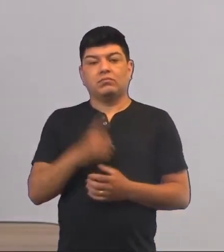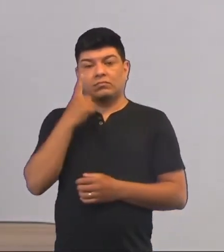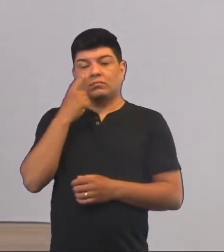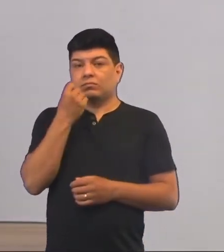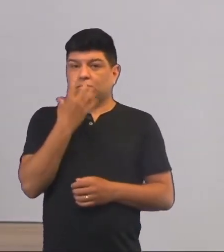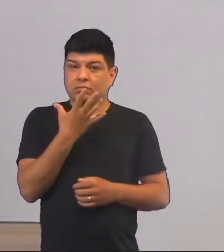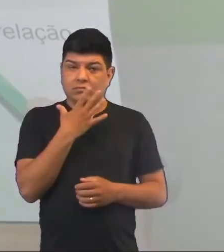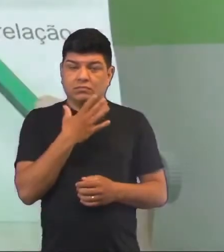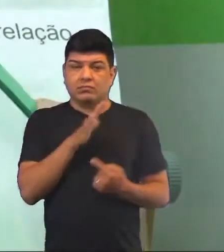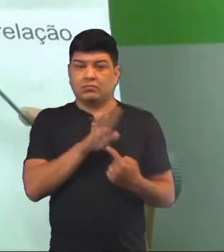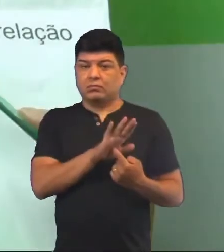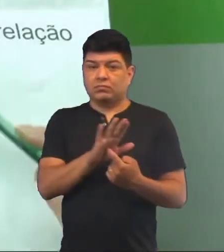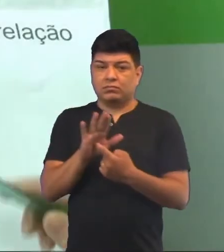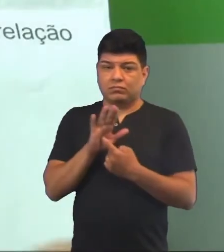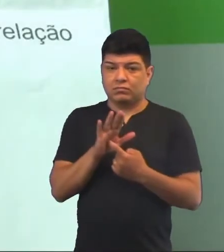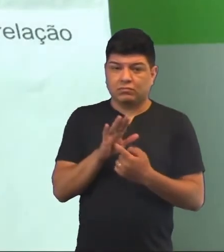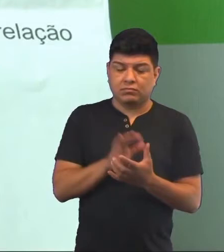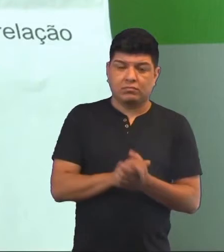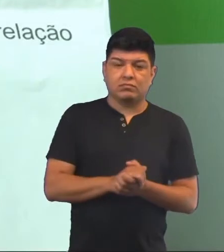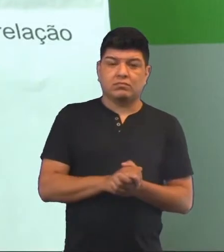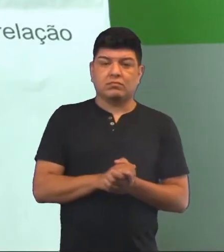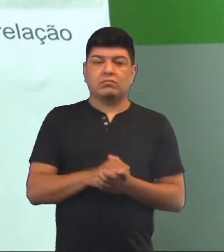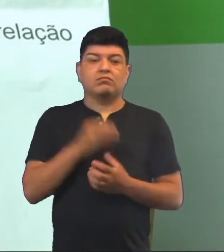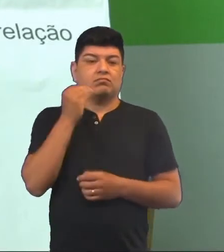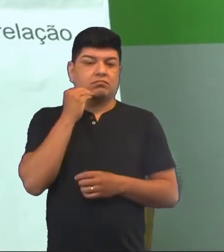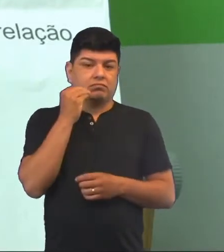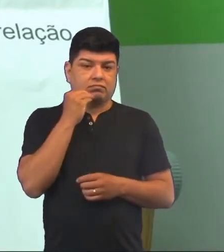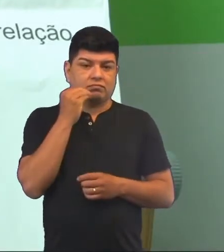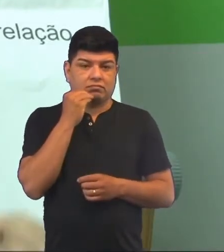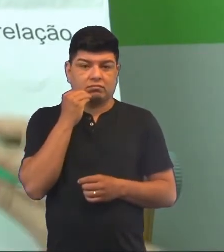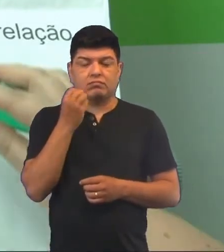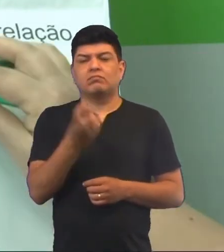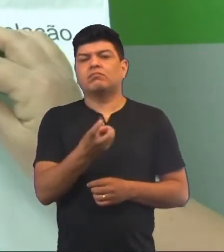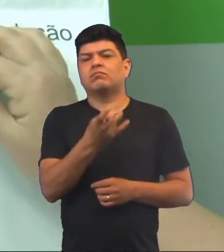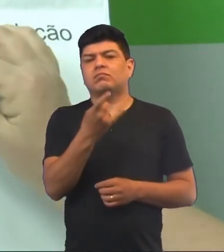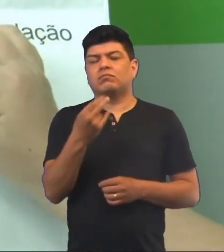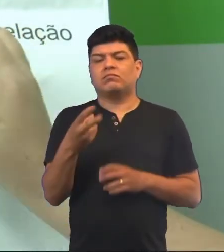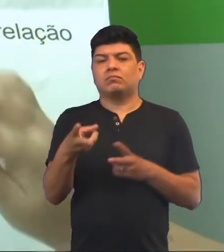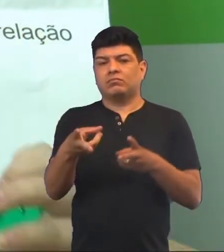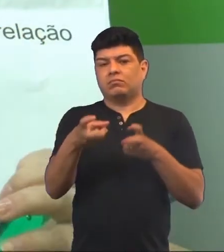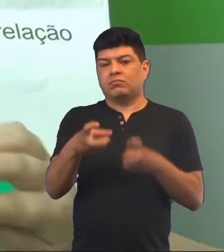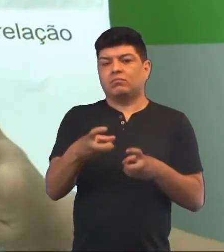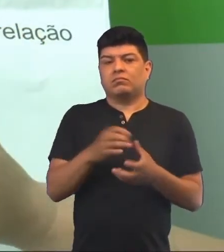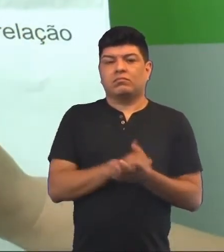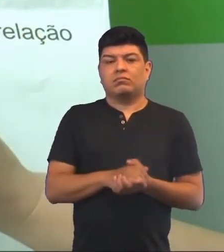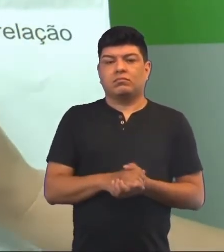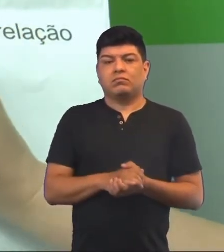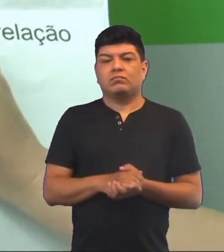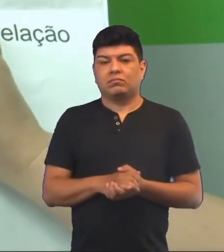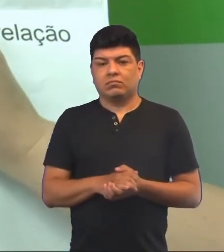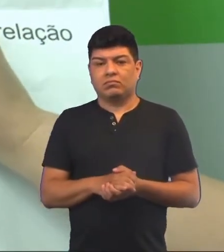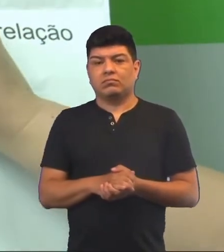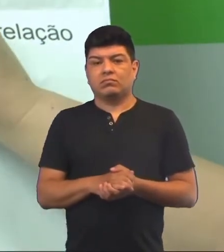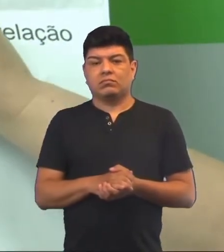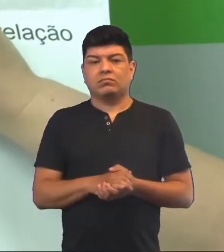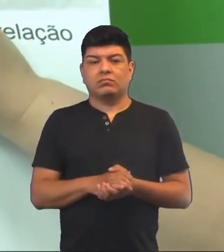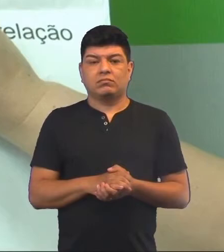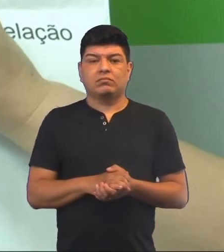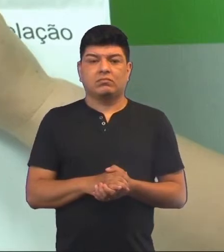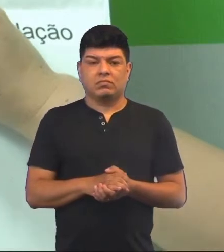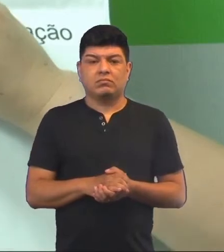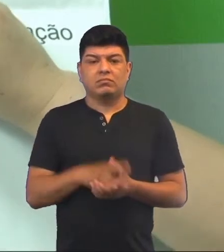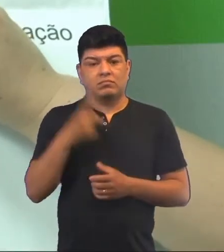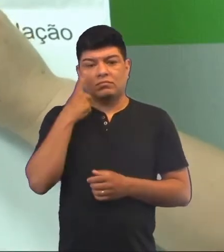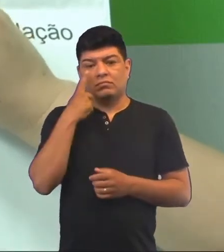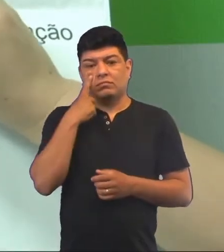Veja bem, eu trouxe aqui para a gente agora tentar contar para você perceber como que a gente faz a contagem, né?